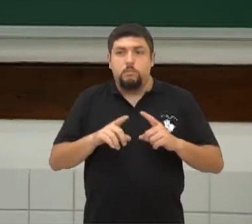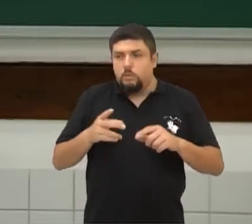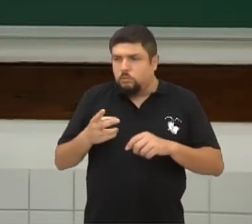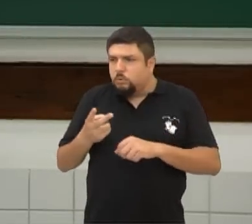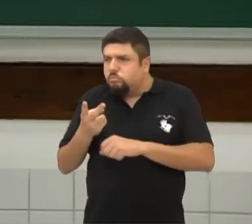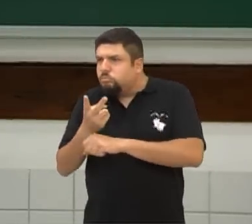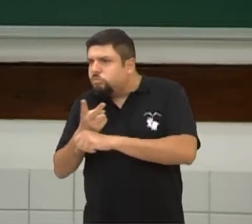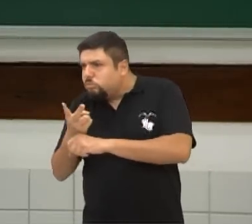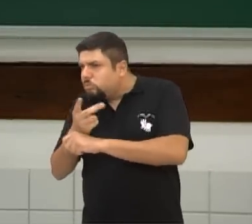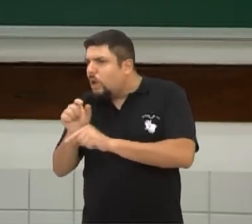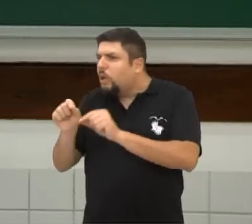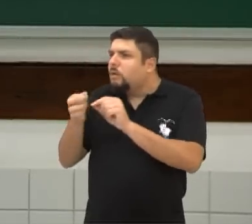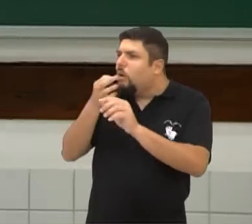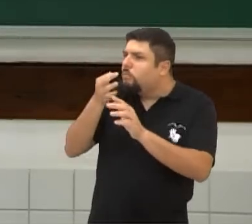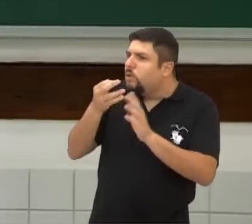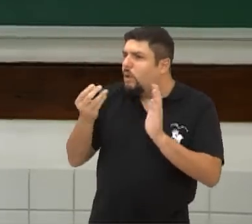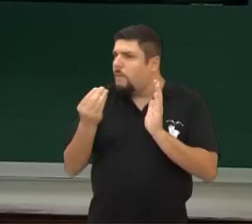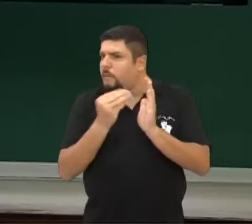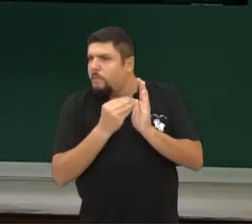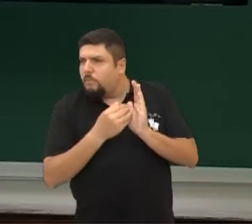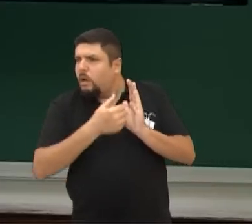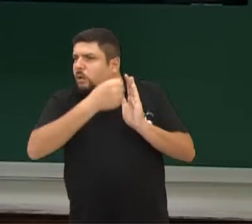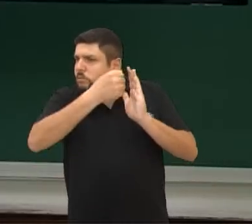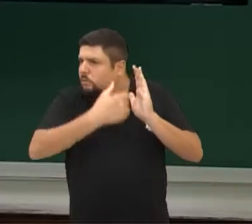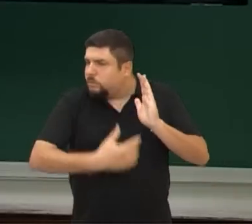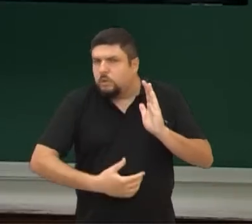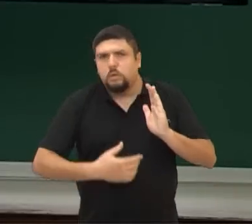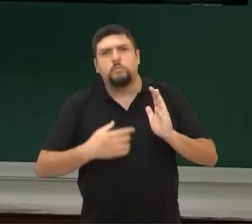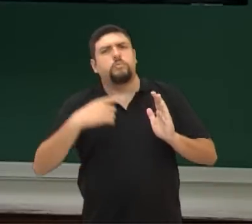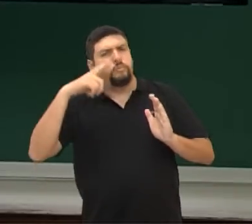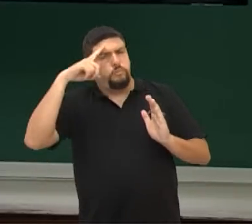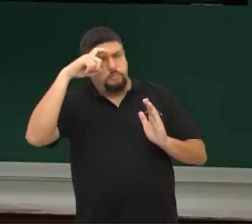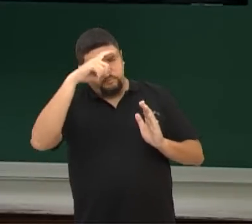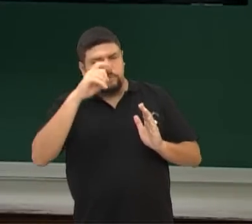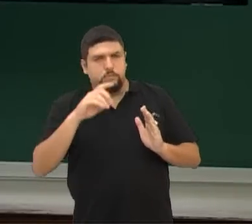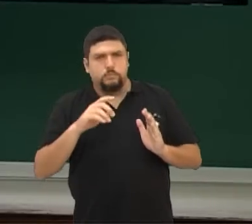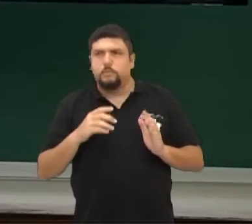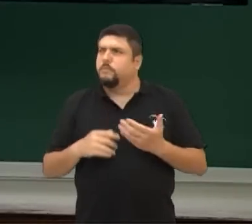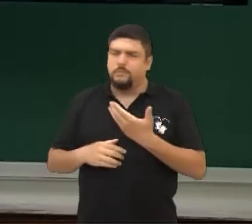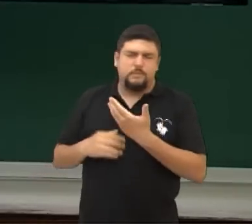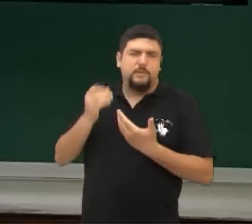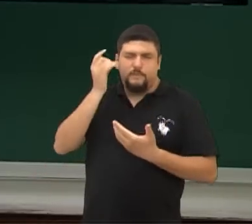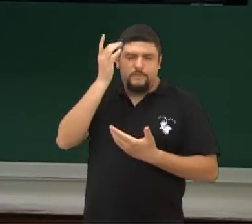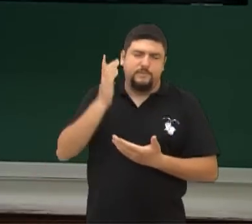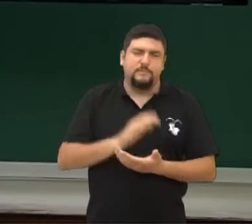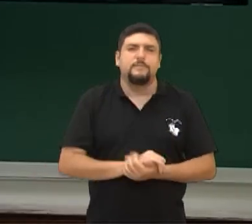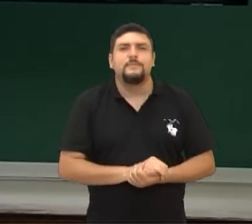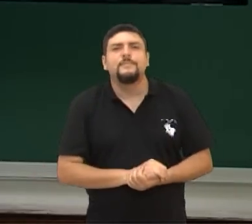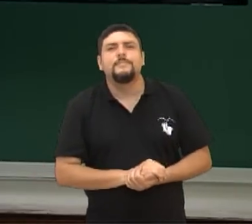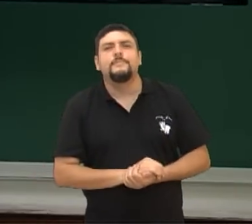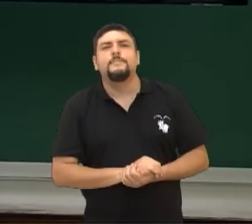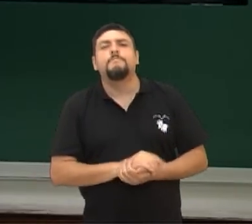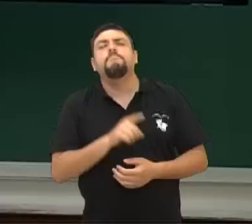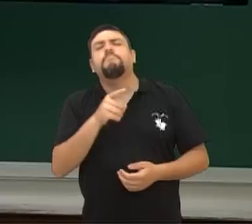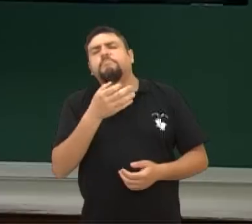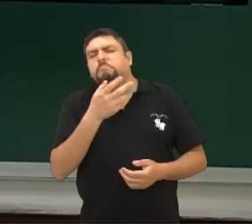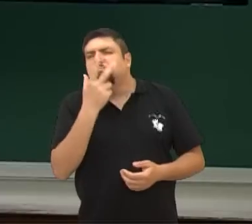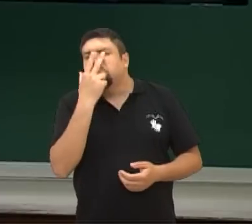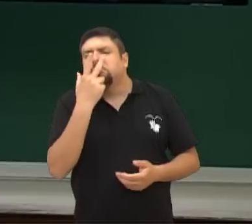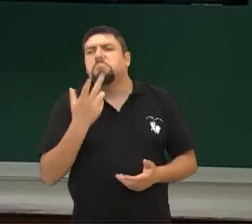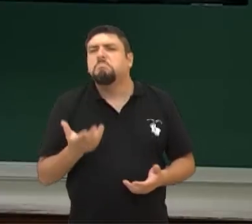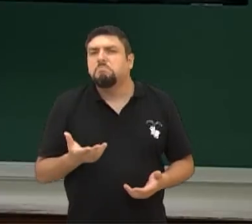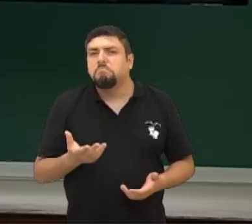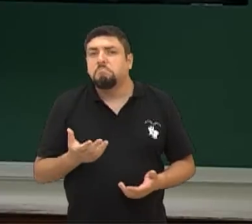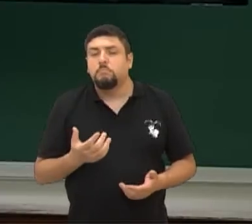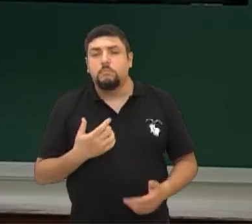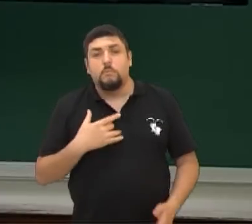opinião alheia e tal, justificar, embasar a nossa resposta. Aqui está fácil. O que você acha? Eu não sei